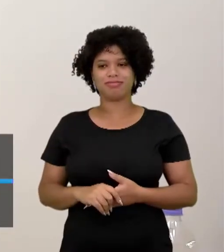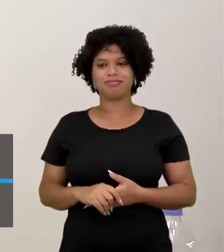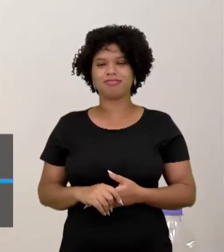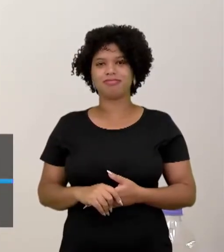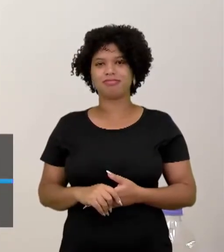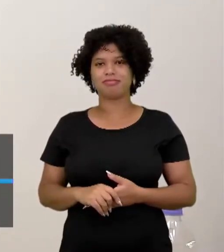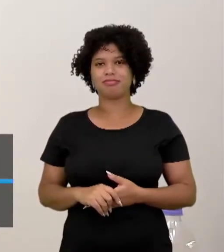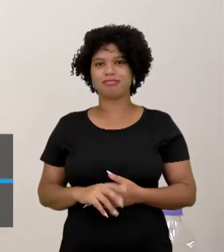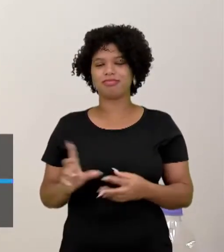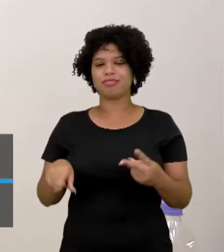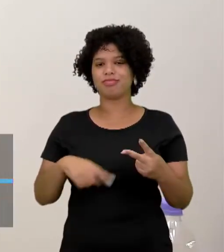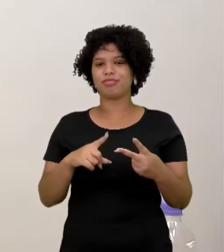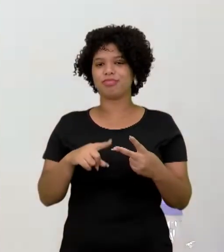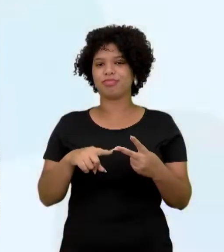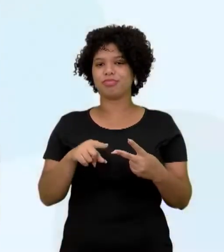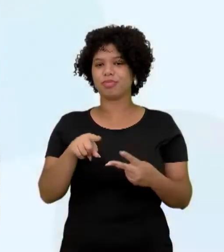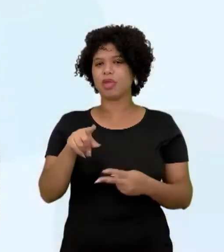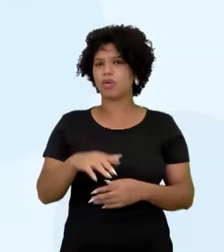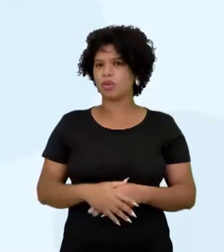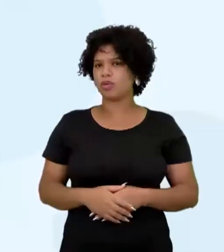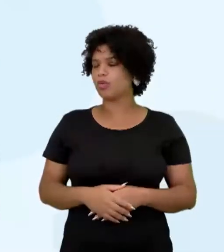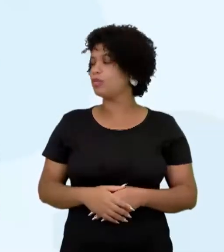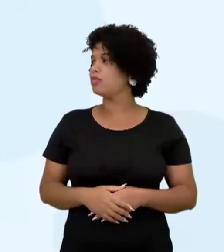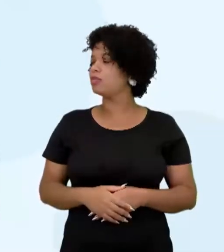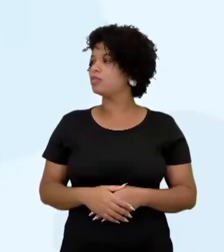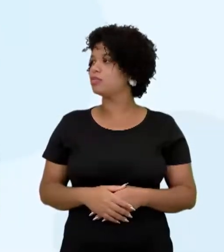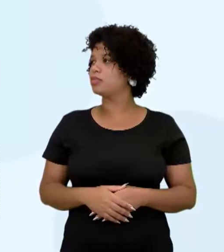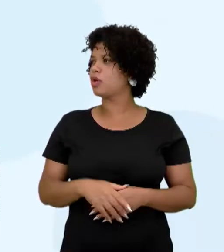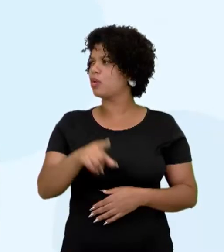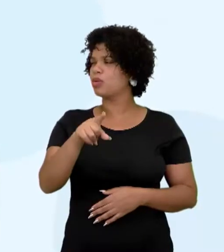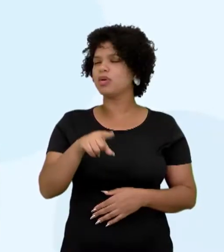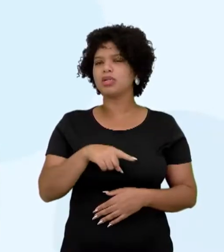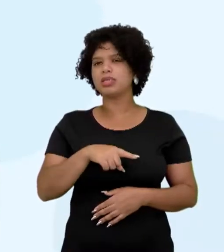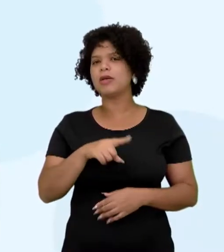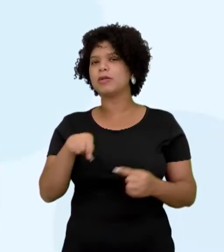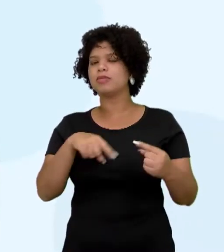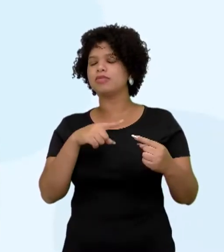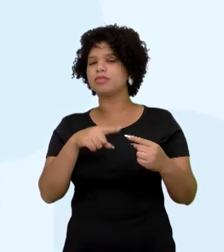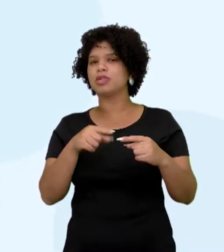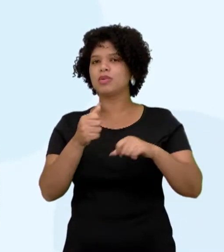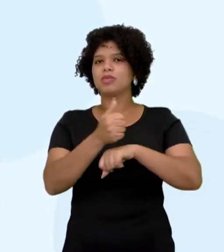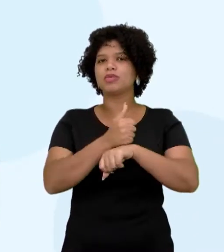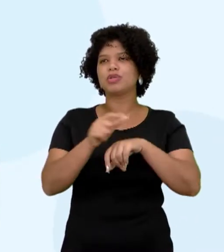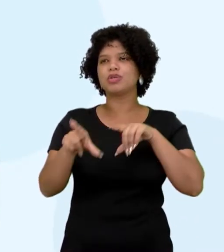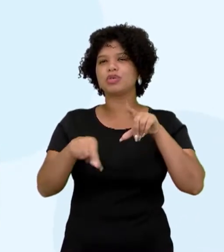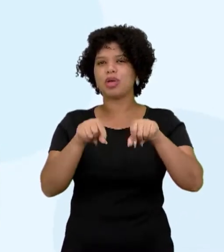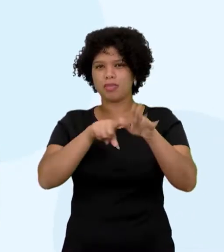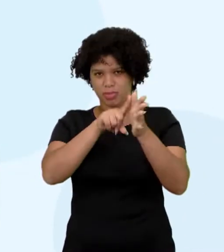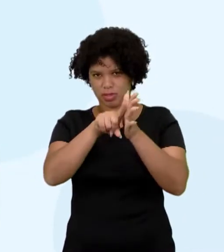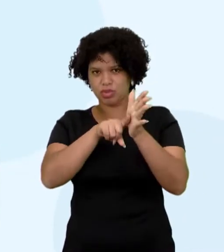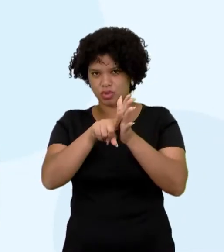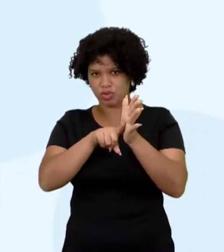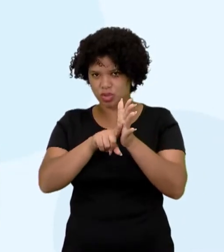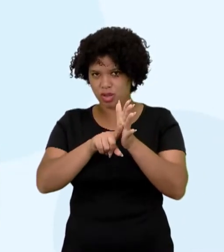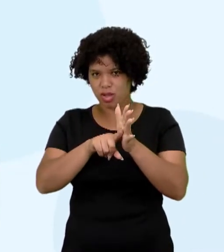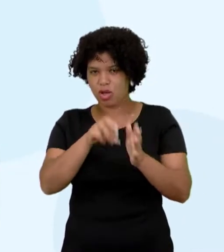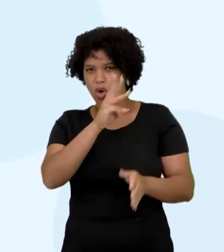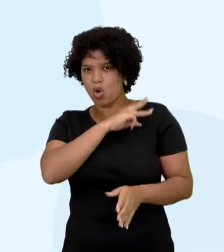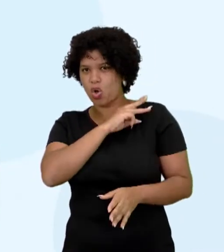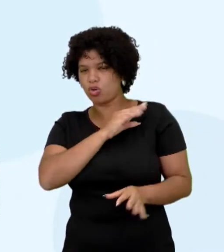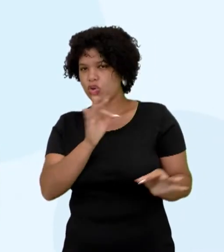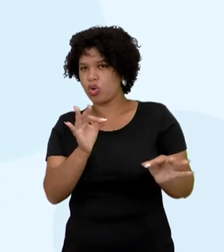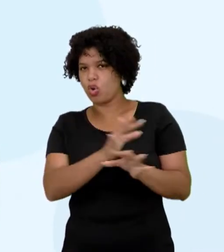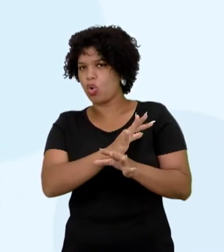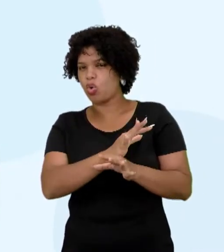provocação, está aí na tela. Você já pesquisou sobre a profissão que pretende seguir após terminar o ensino